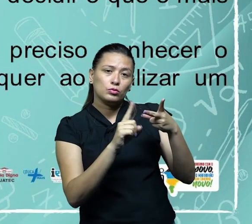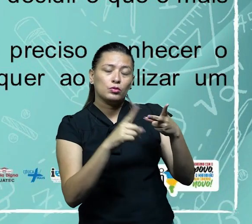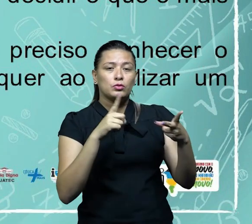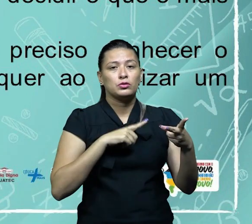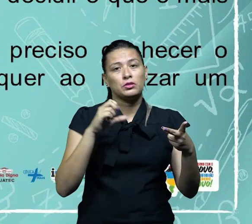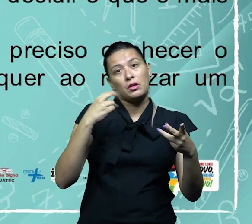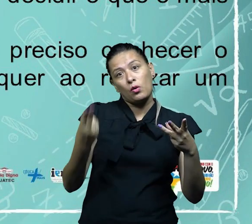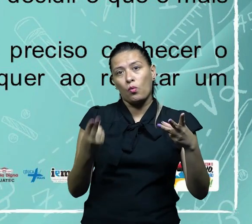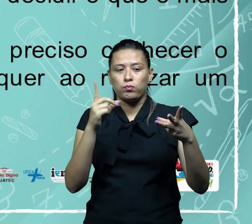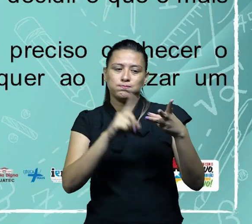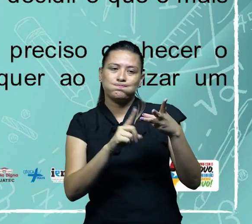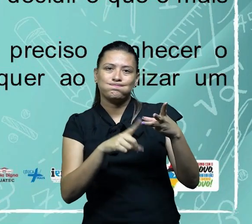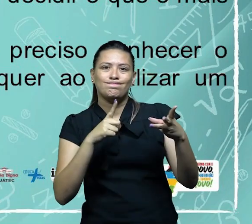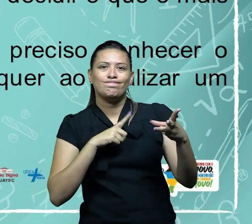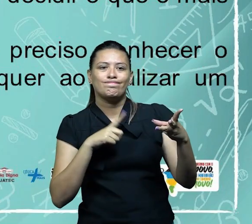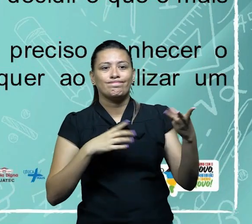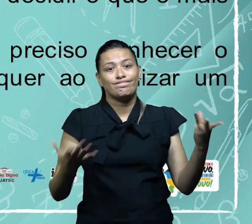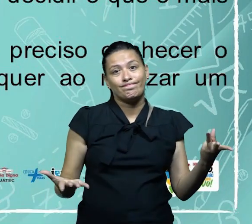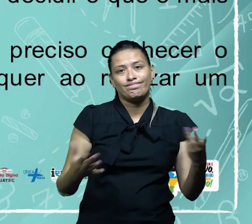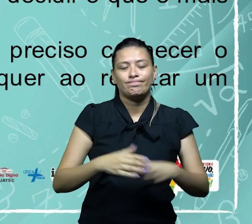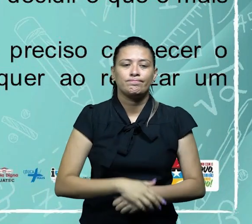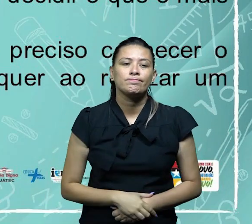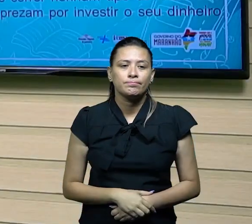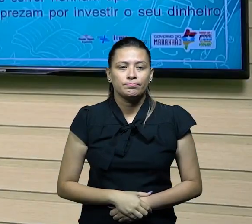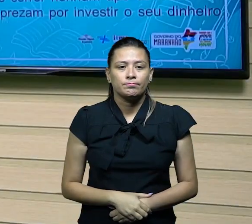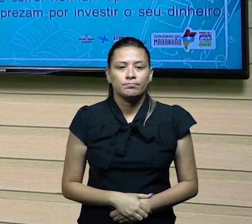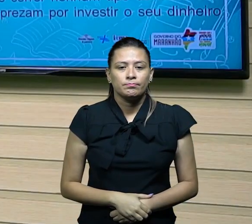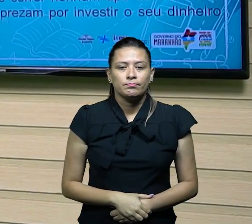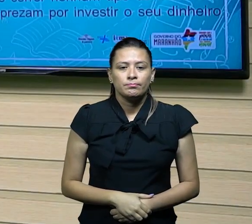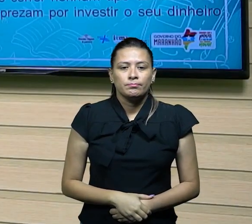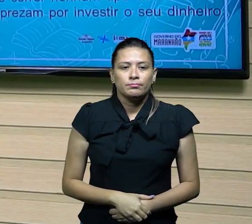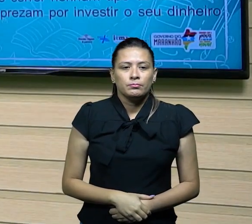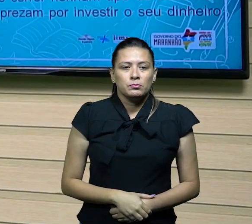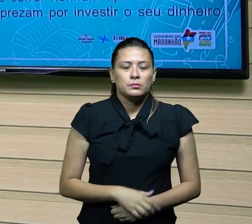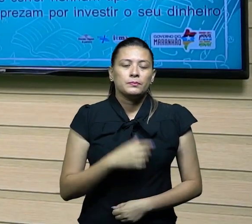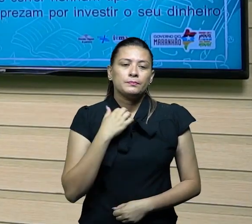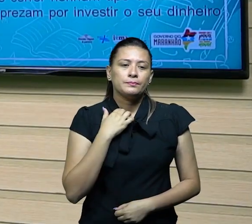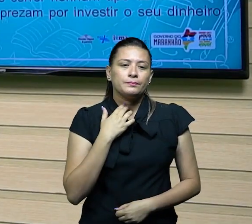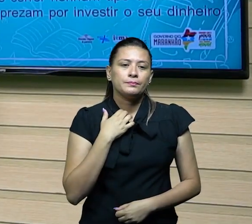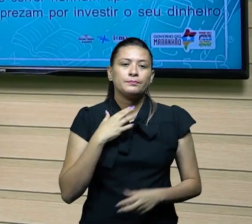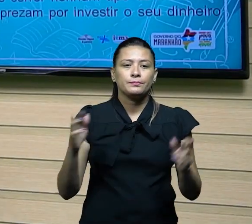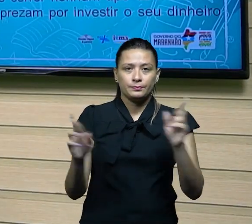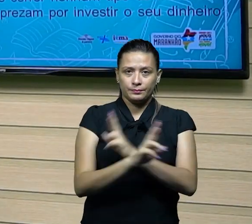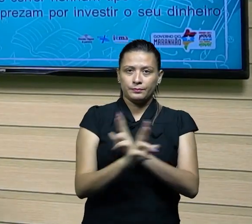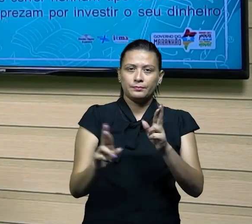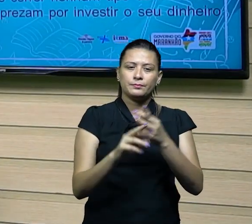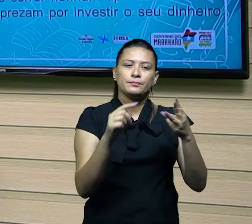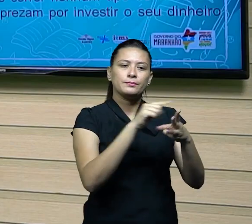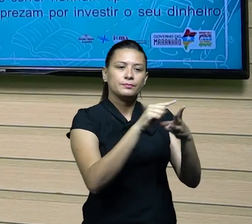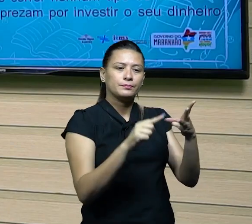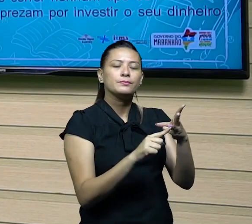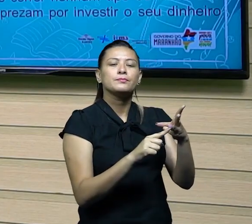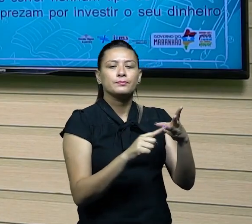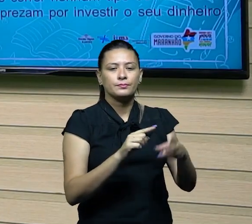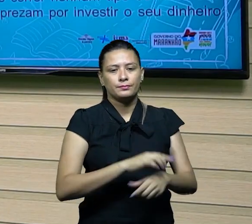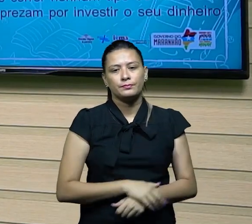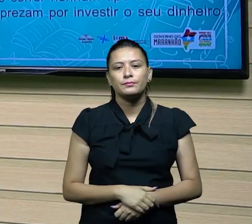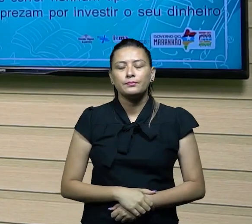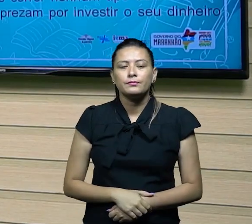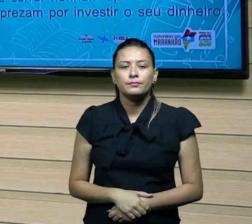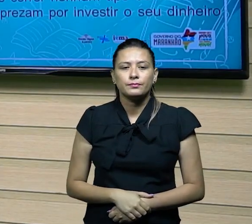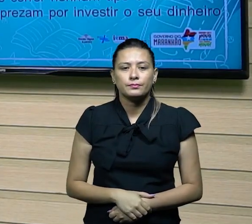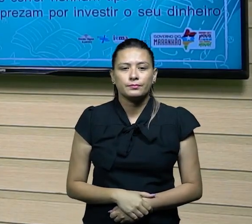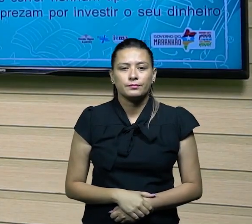dos três? A relação do risco, liquidez e rentabilidade, ó. Quando uma pessoa investe o seu dinheiro em qualquer coisa, seja uma